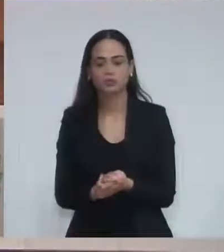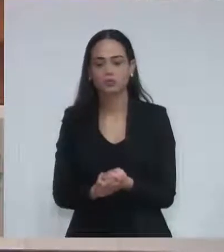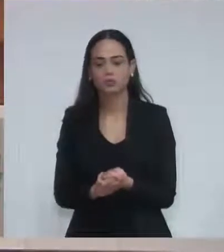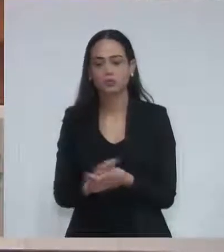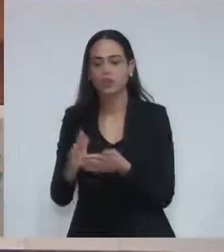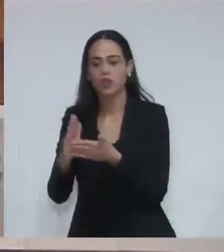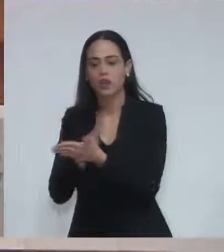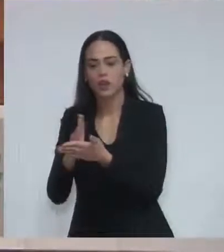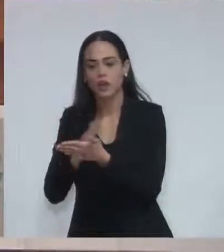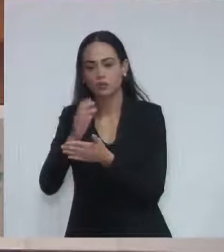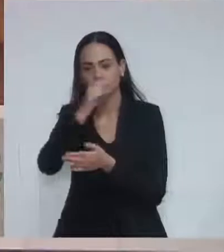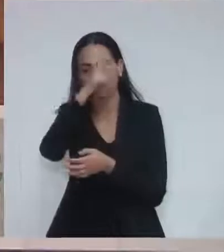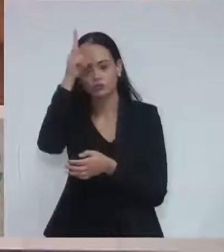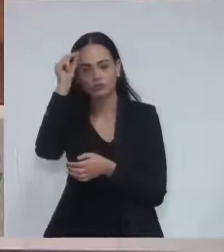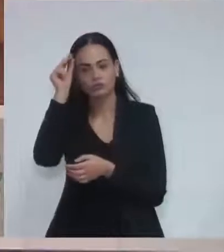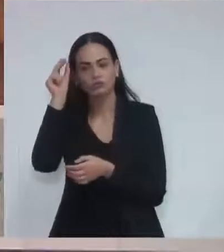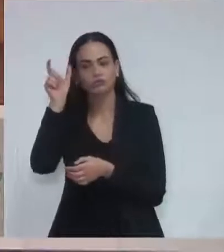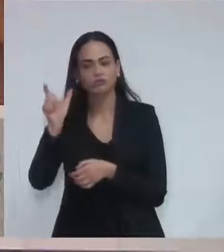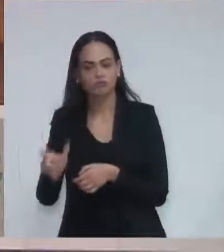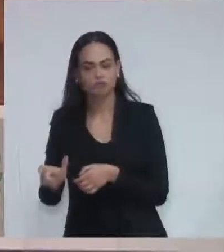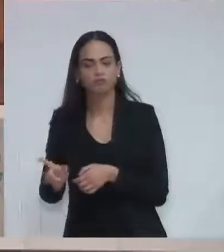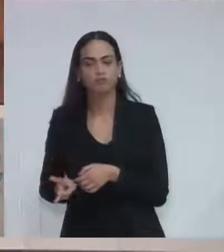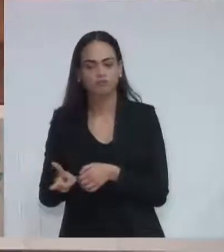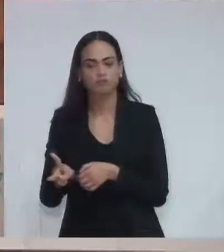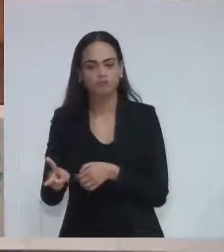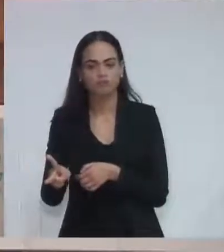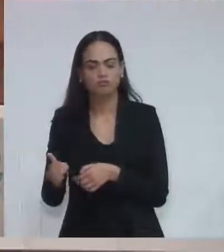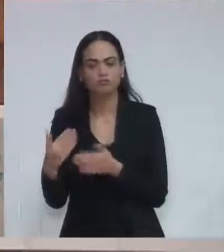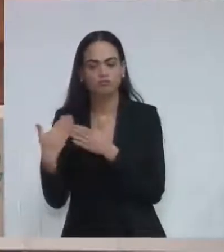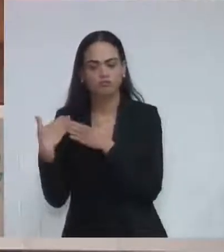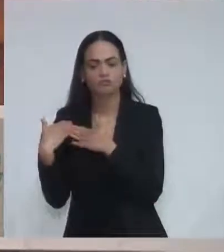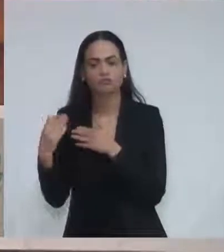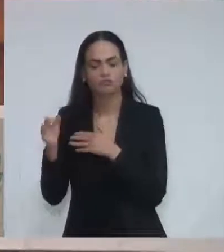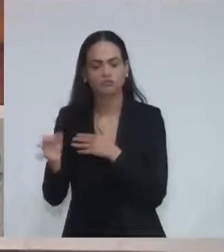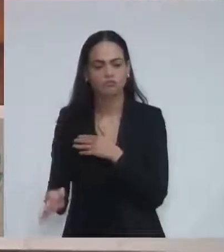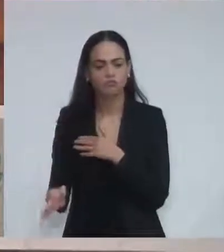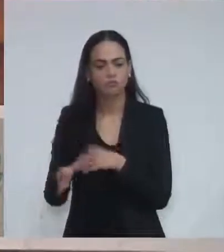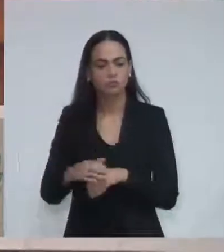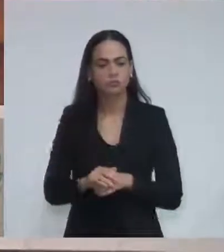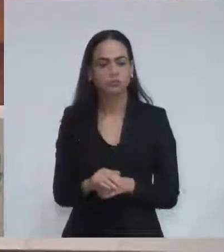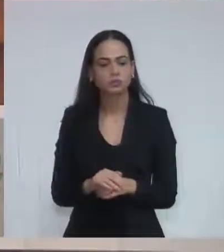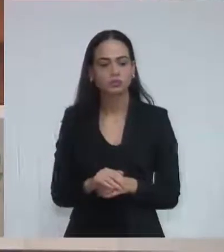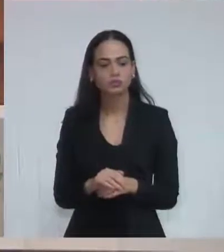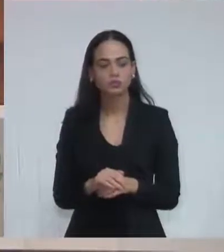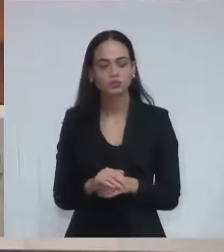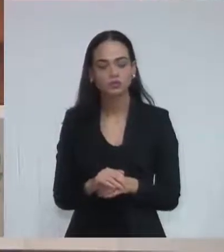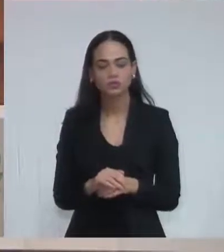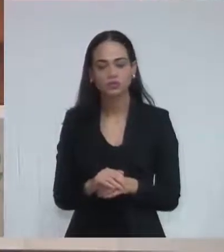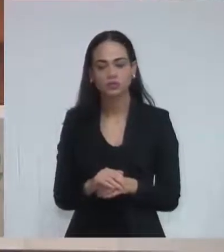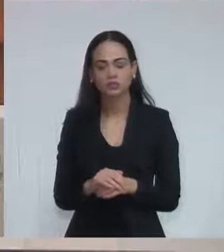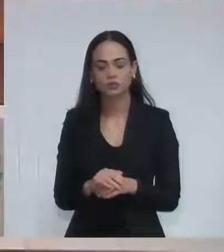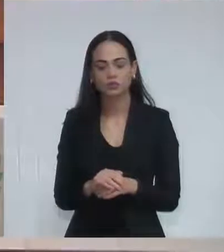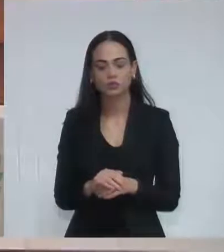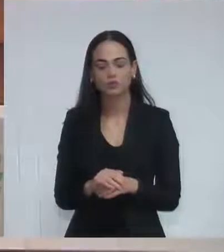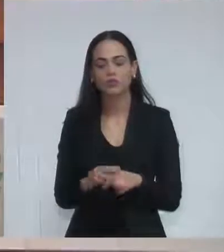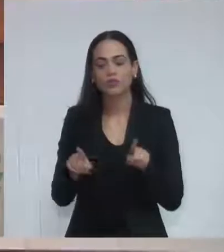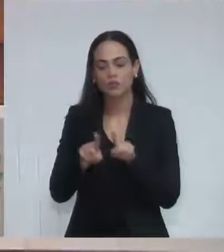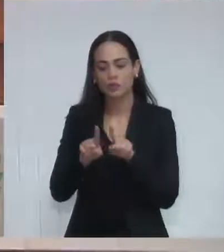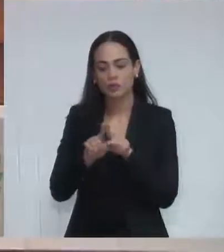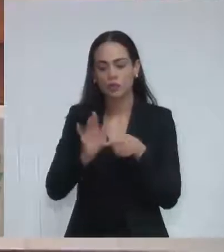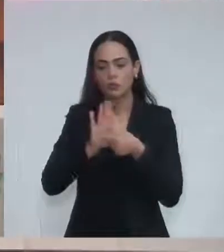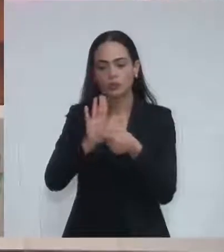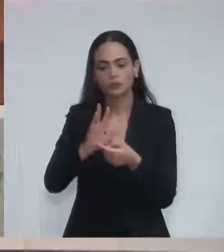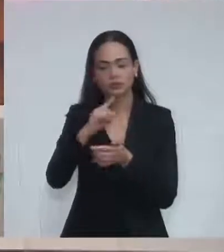cometem improbidade, tampouco turbam a prerrogativa de fiscalização por parte dos vereadores. Suscita, inclusive, o documento